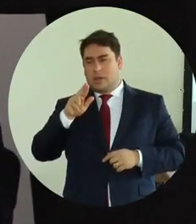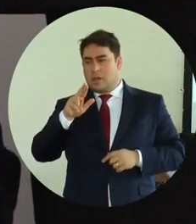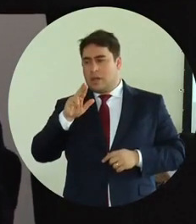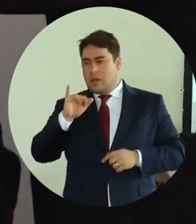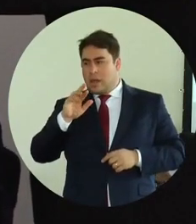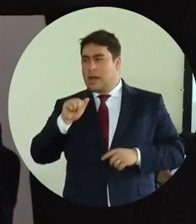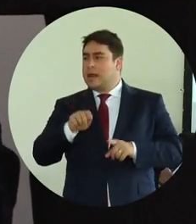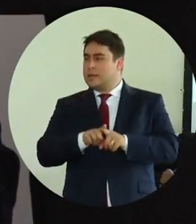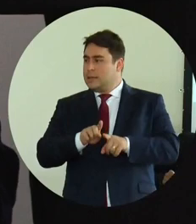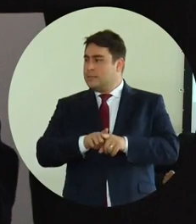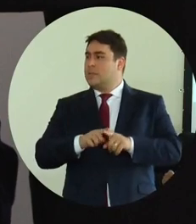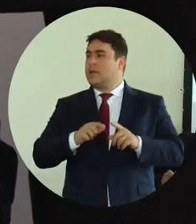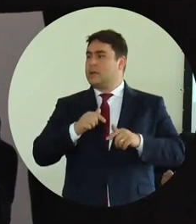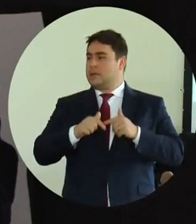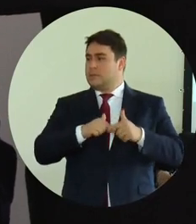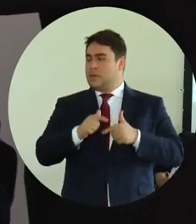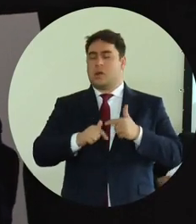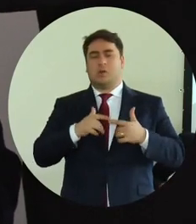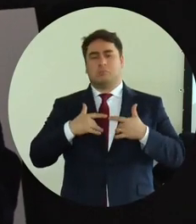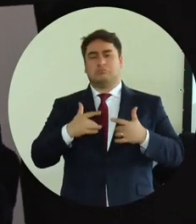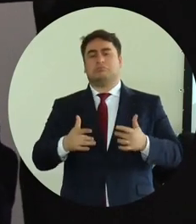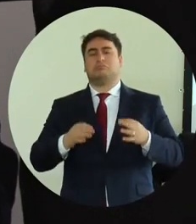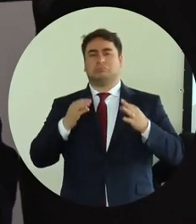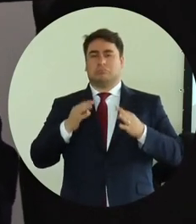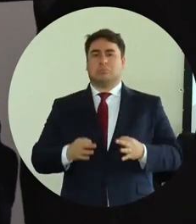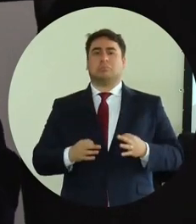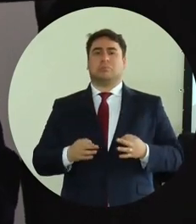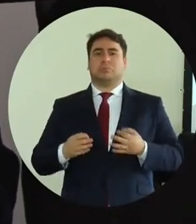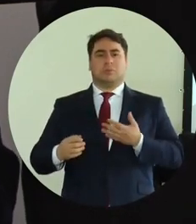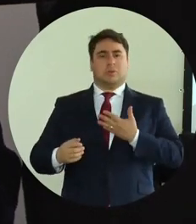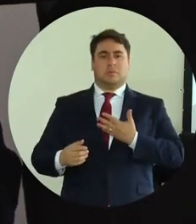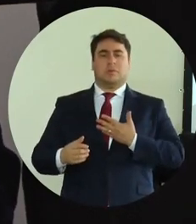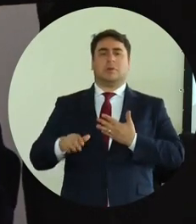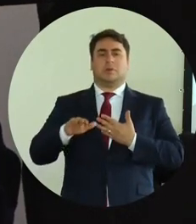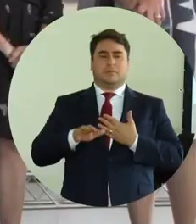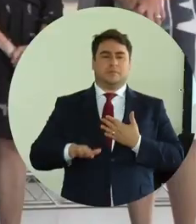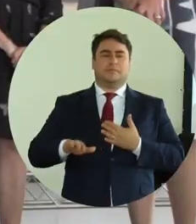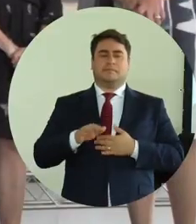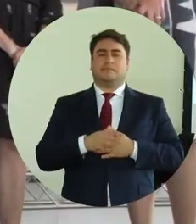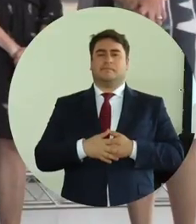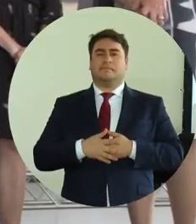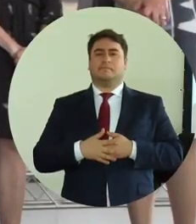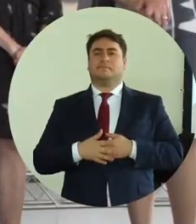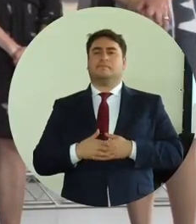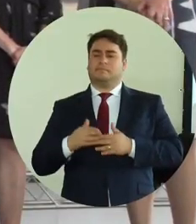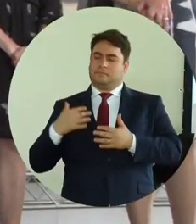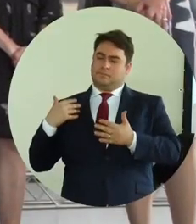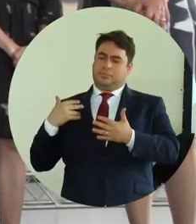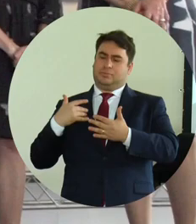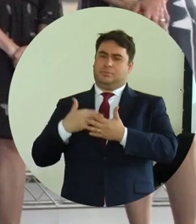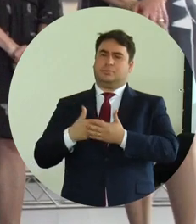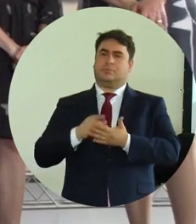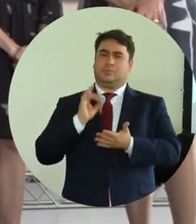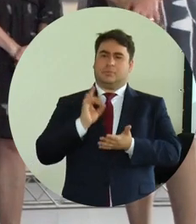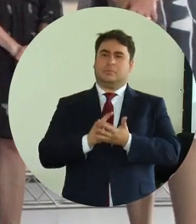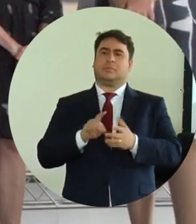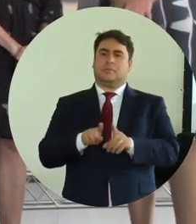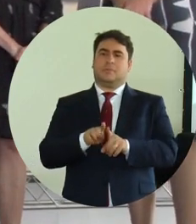com a gente também esse trabalho. A Andréa Soares, amiga, de longa caminhada também.